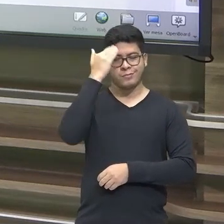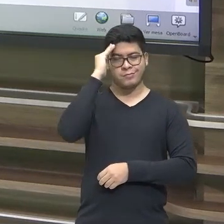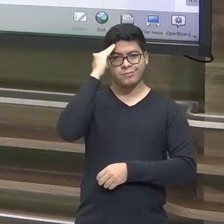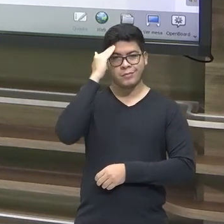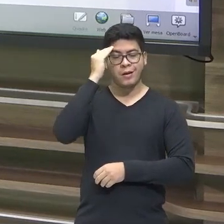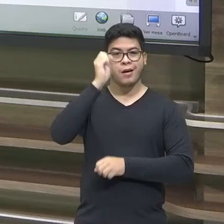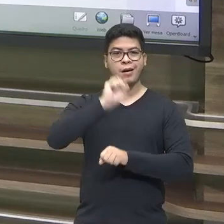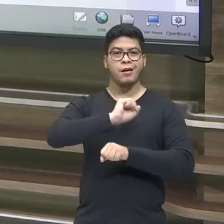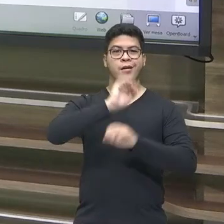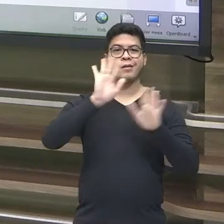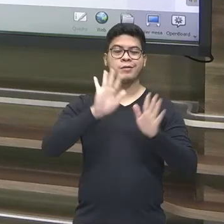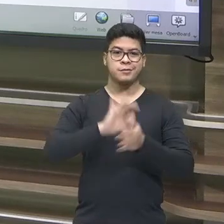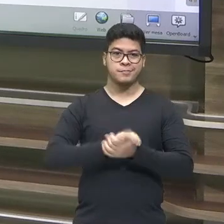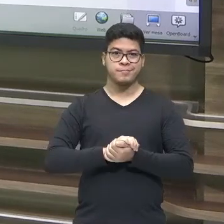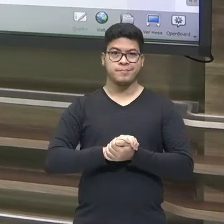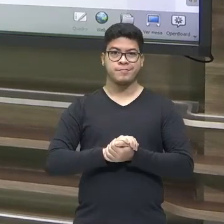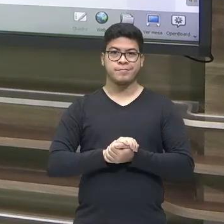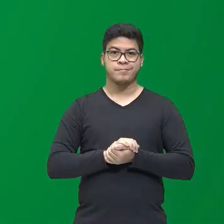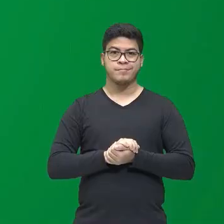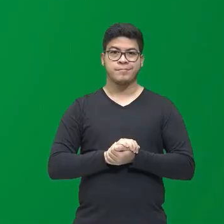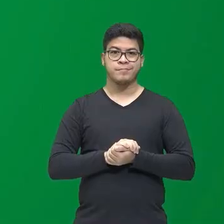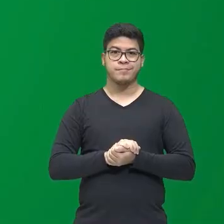a próxima oportunidade.